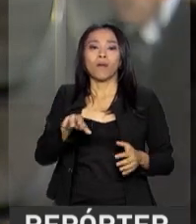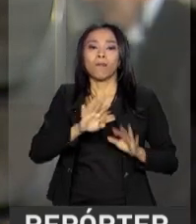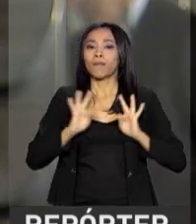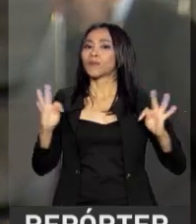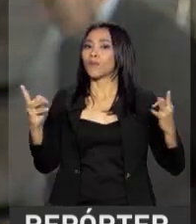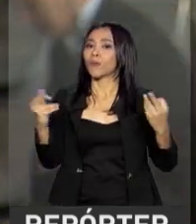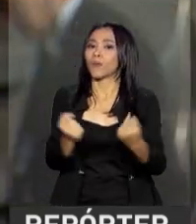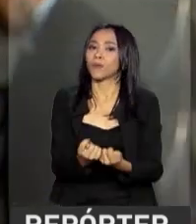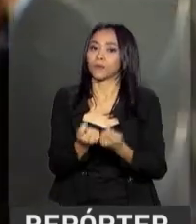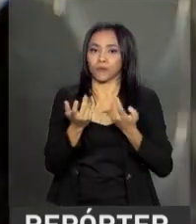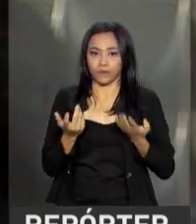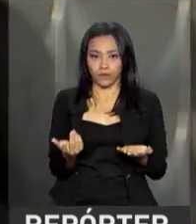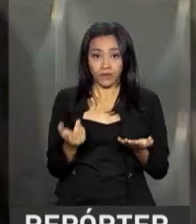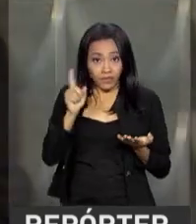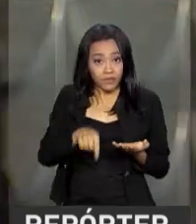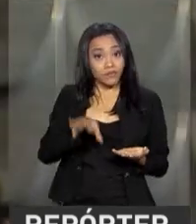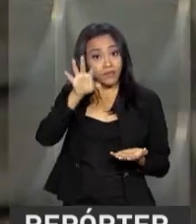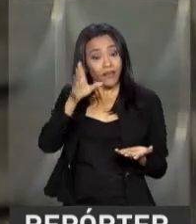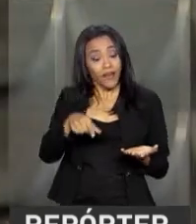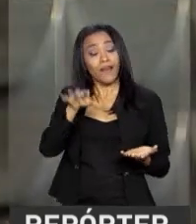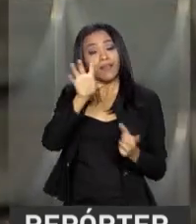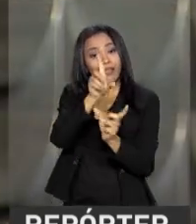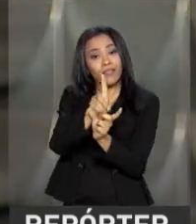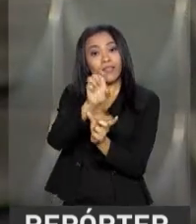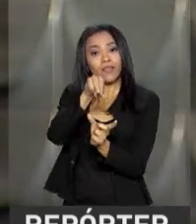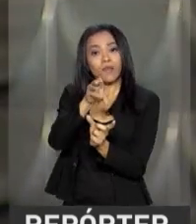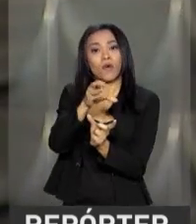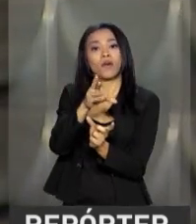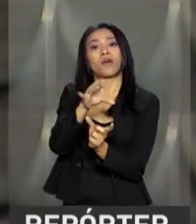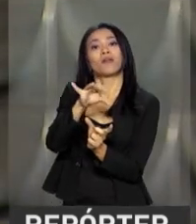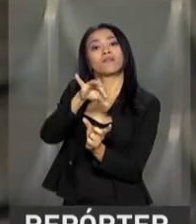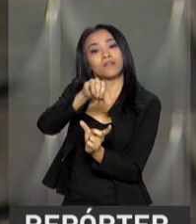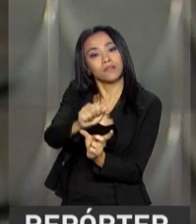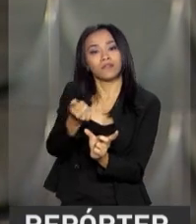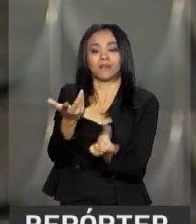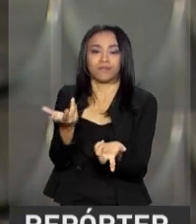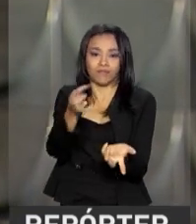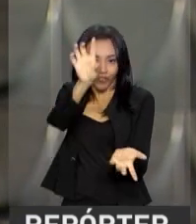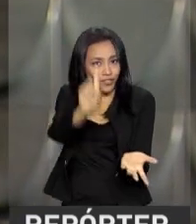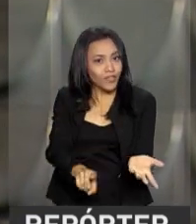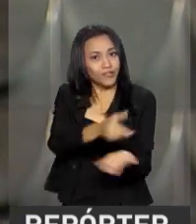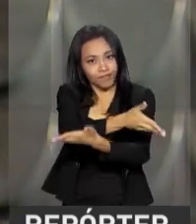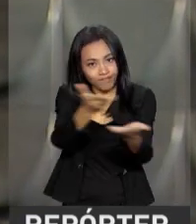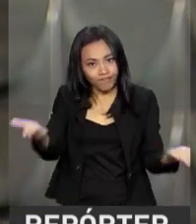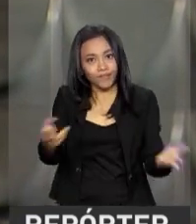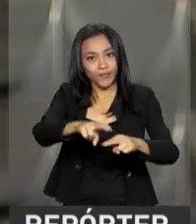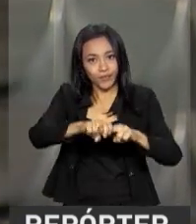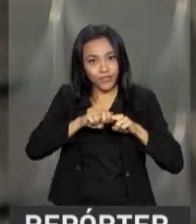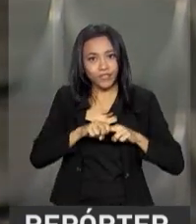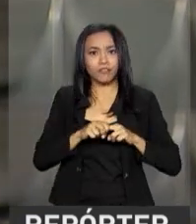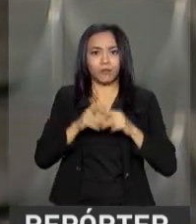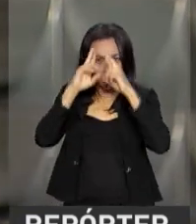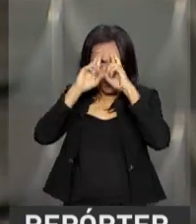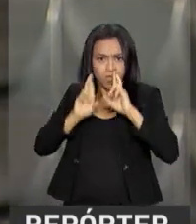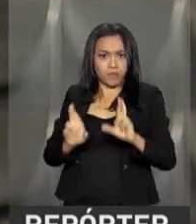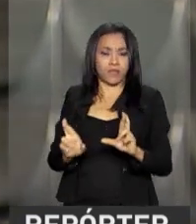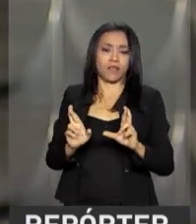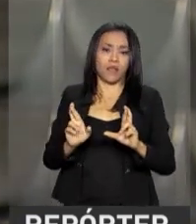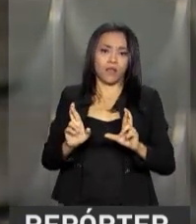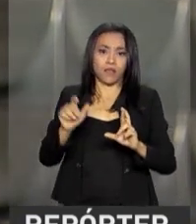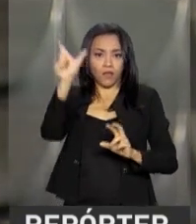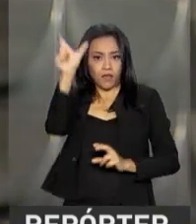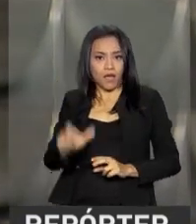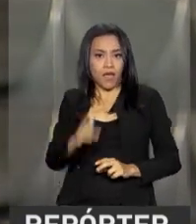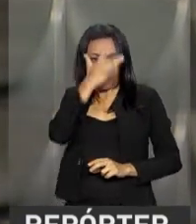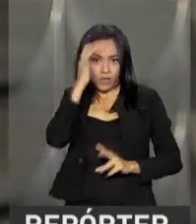essência da própria democracia e da essência do próprio estado democrático de direito e por isso a dignidade da pessoa humana é um